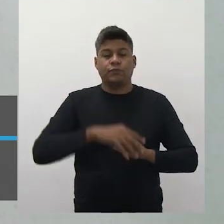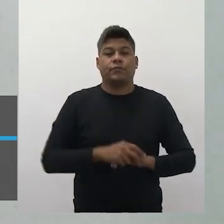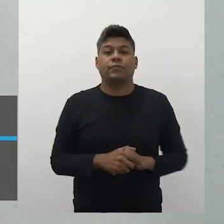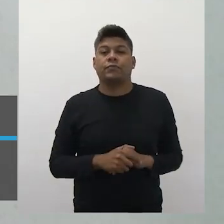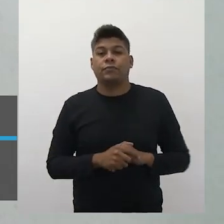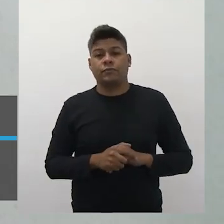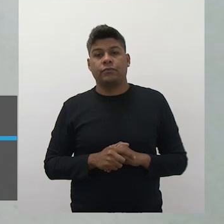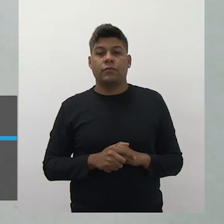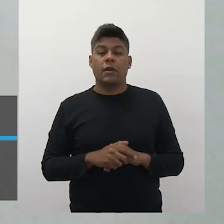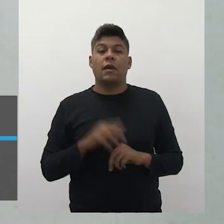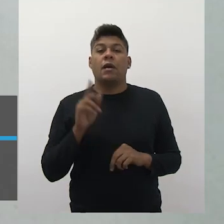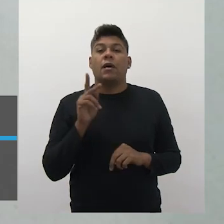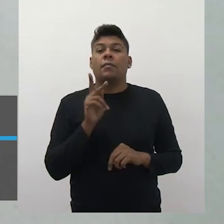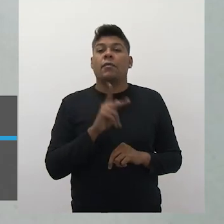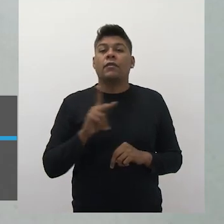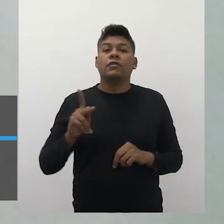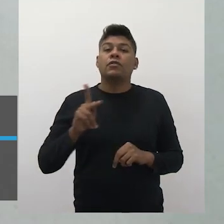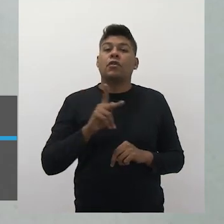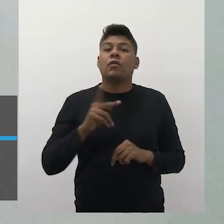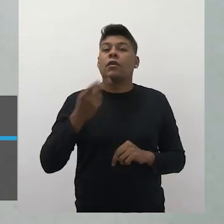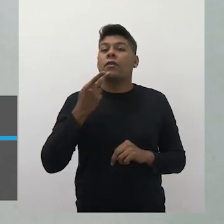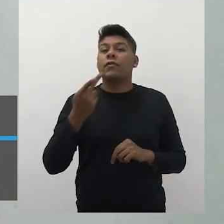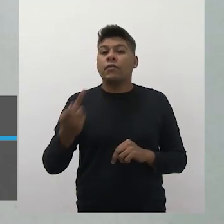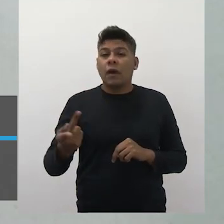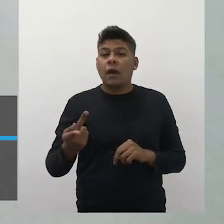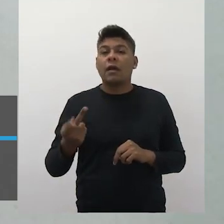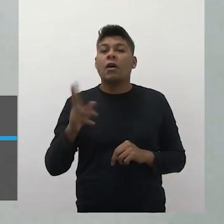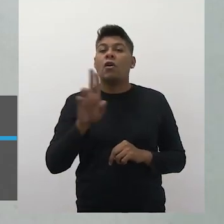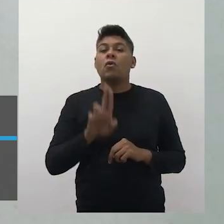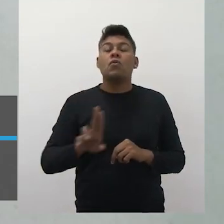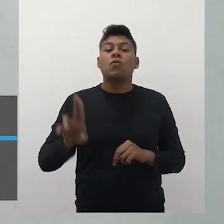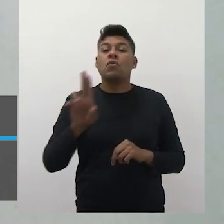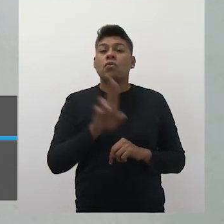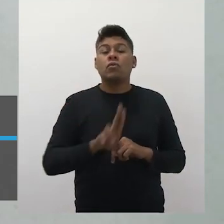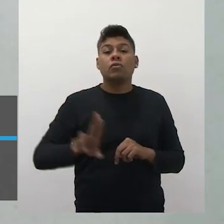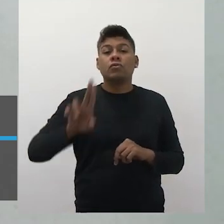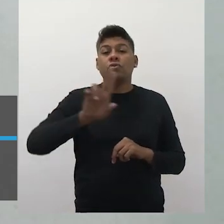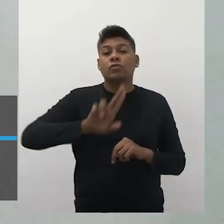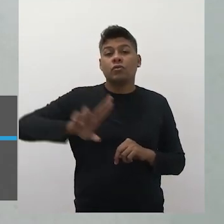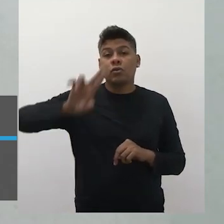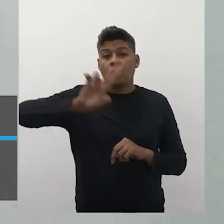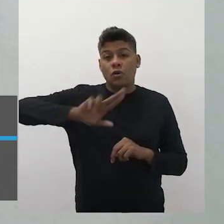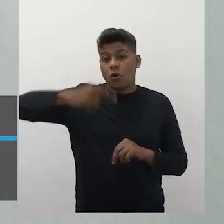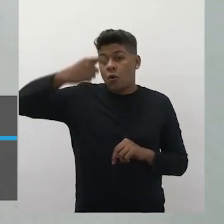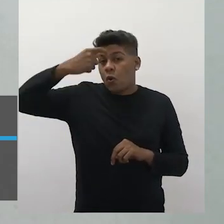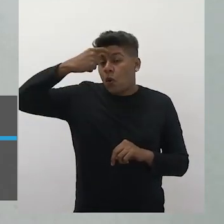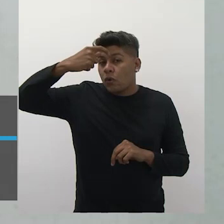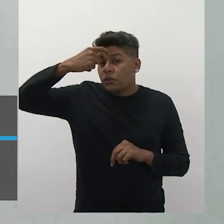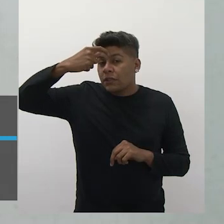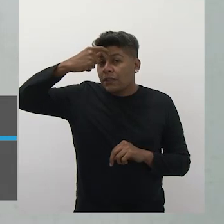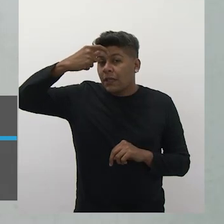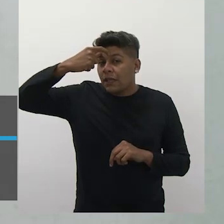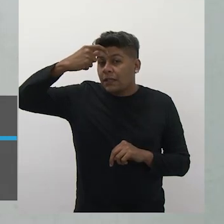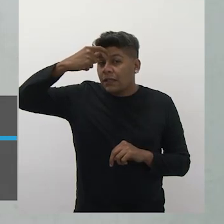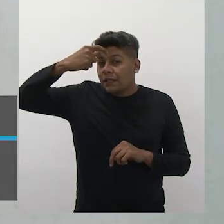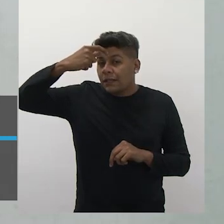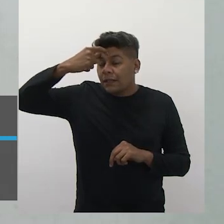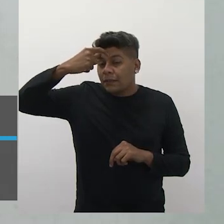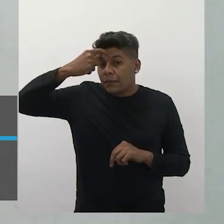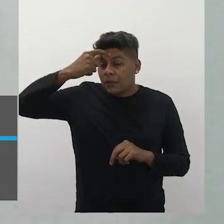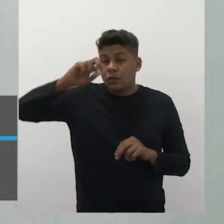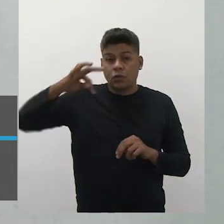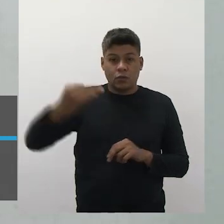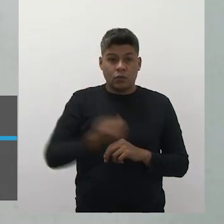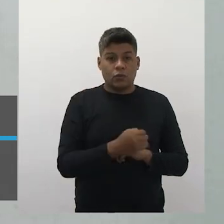a professora Olga, ela diz, uso racional de tudo. O professor Roberto diz que toda forma